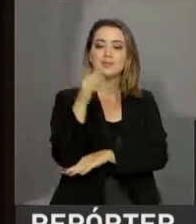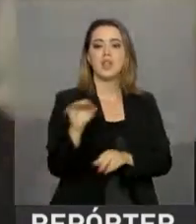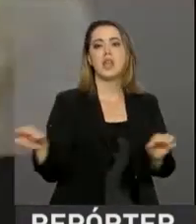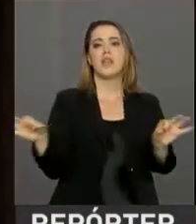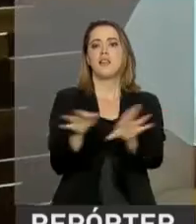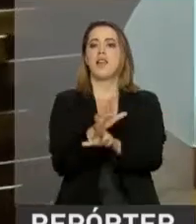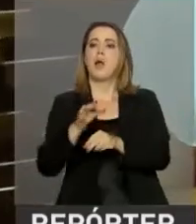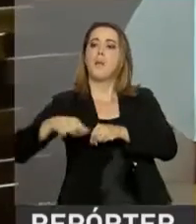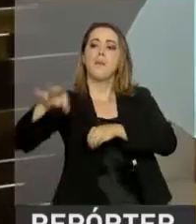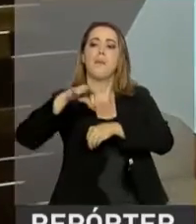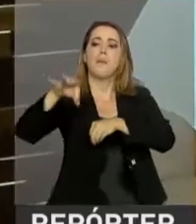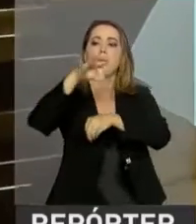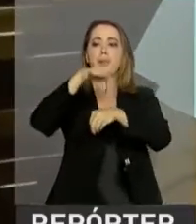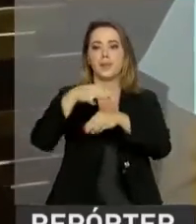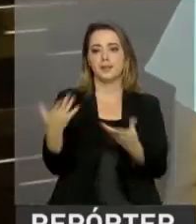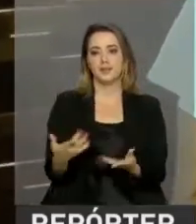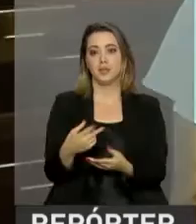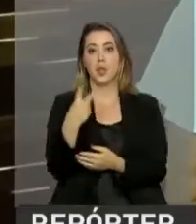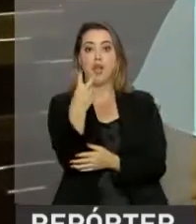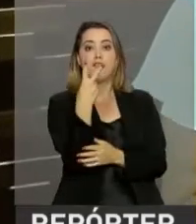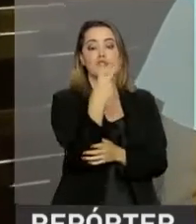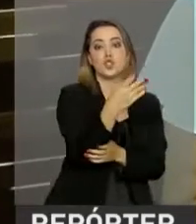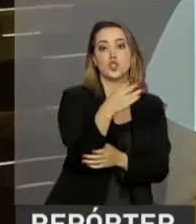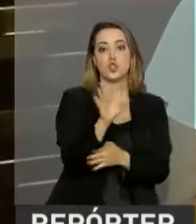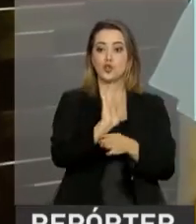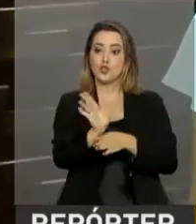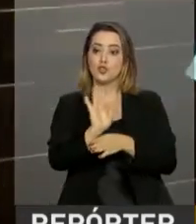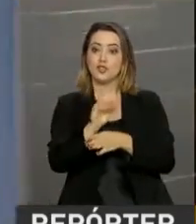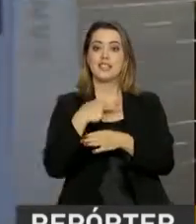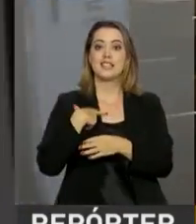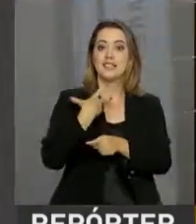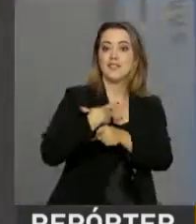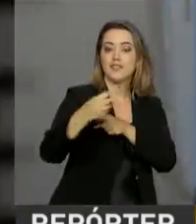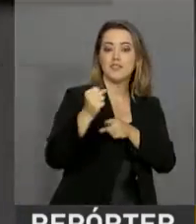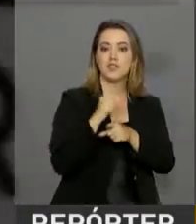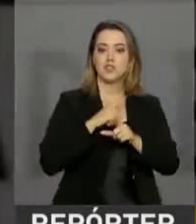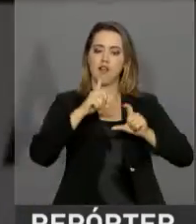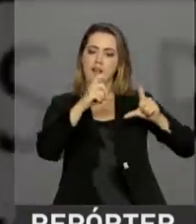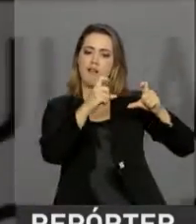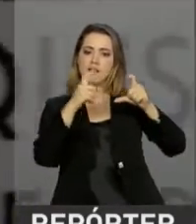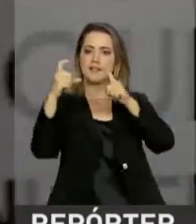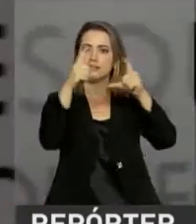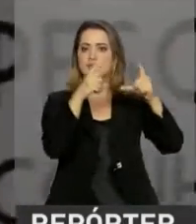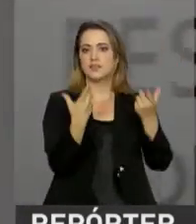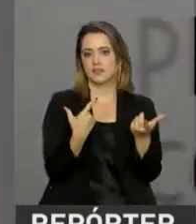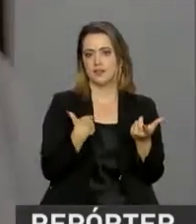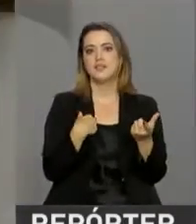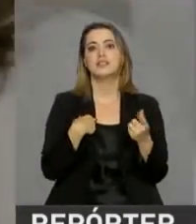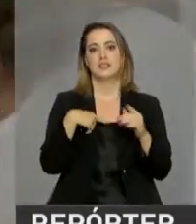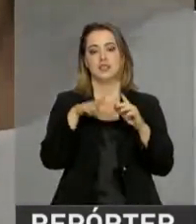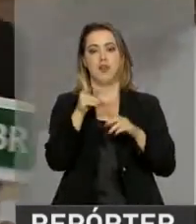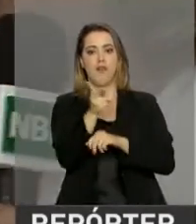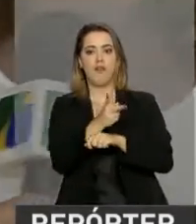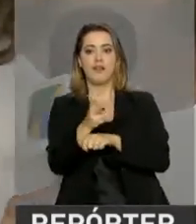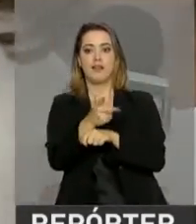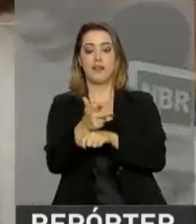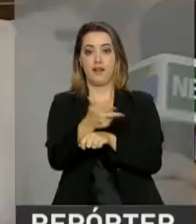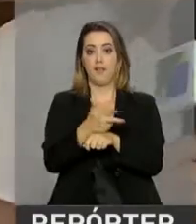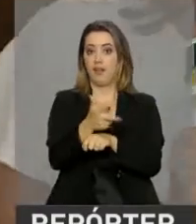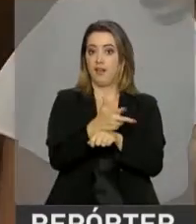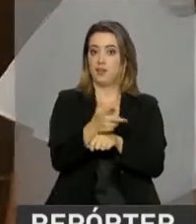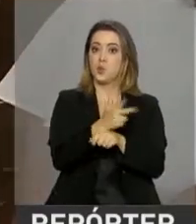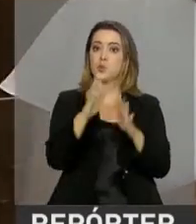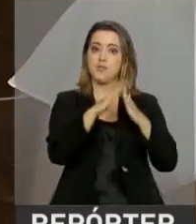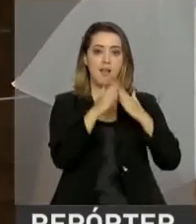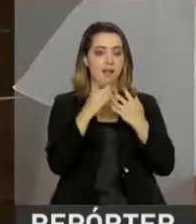esse mosquito. Os 22 vídeos ganhadores foram gravados assim, com câmeras de celular e câmeras digitais domésticas. A iniciativa demonstra